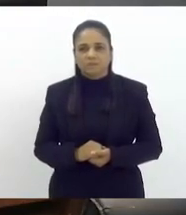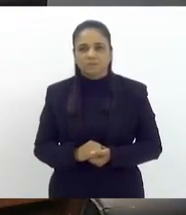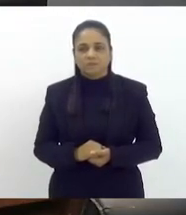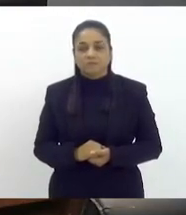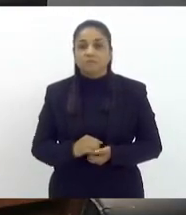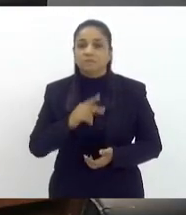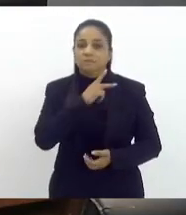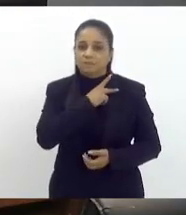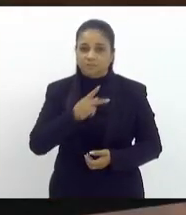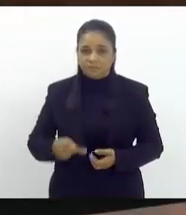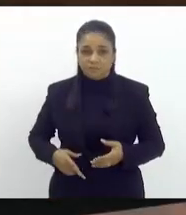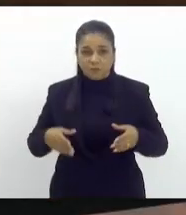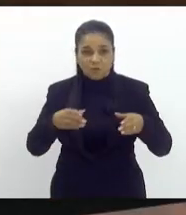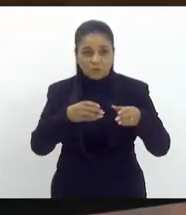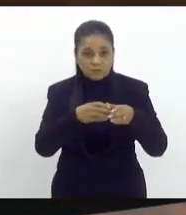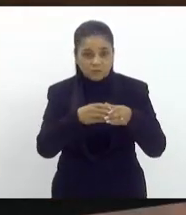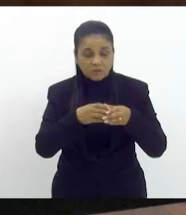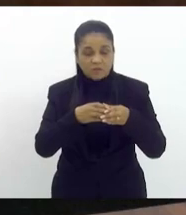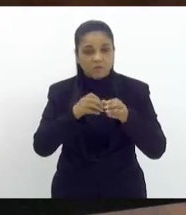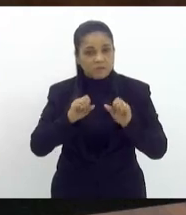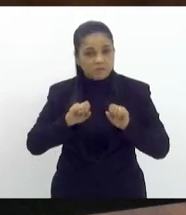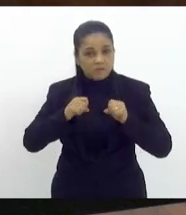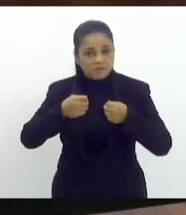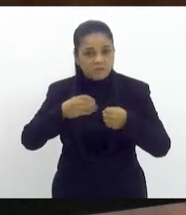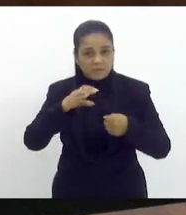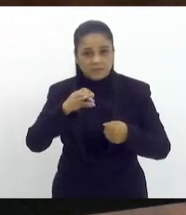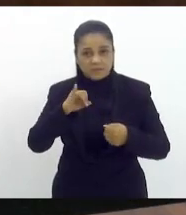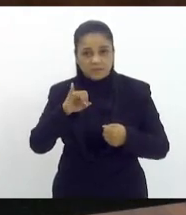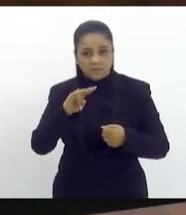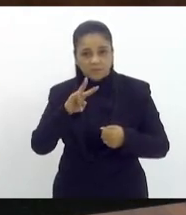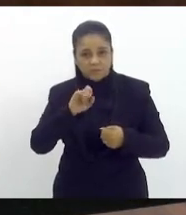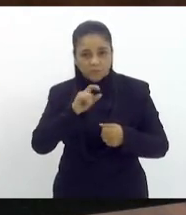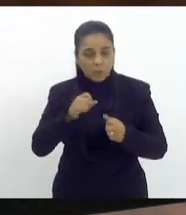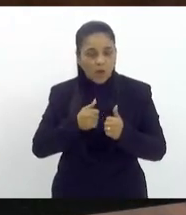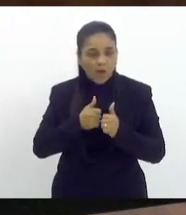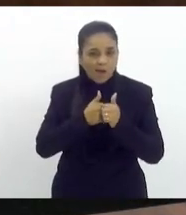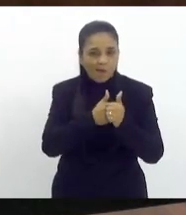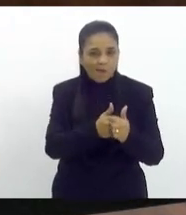Presidente a comissão de Defesa Civil acompanha ccj